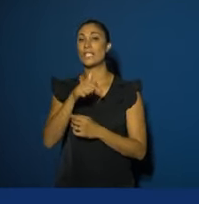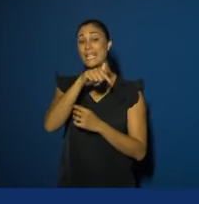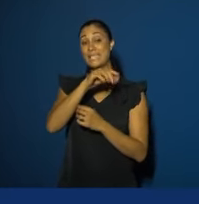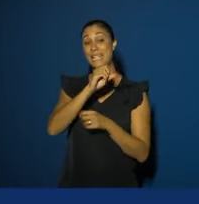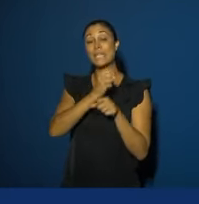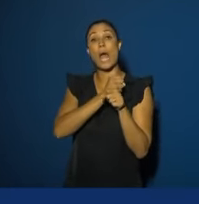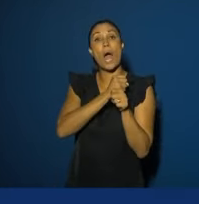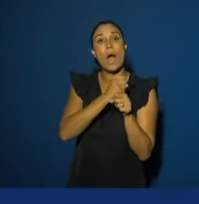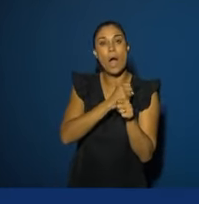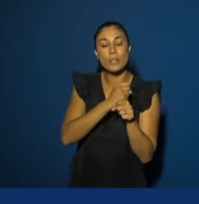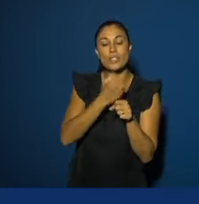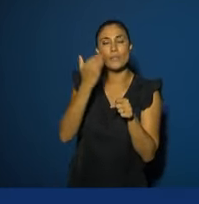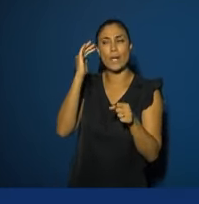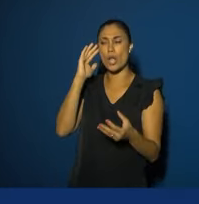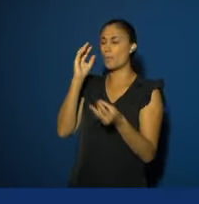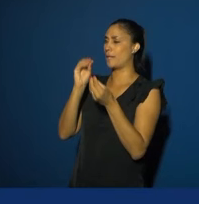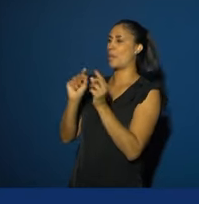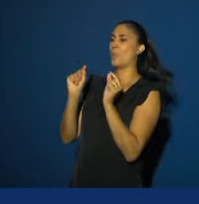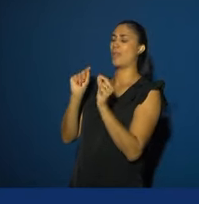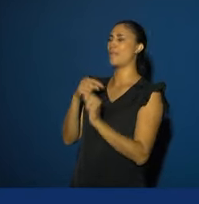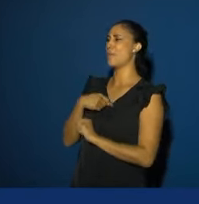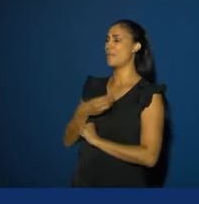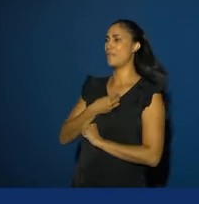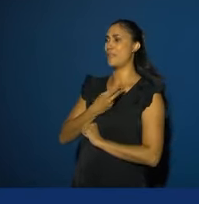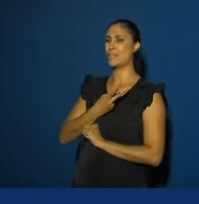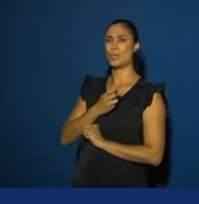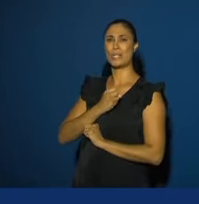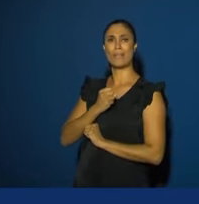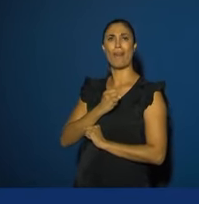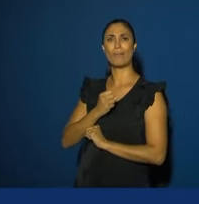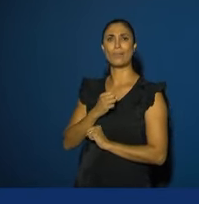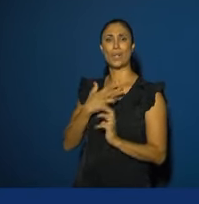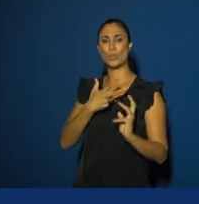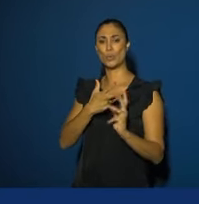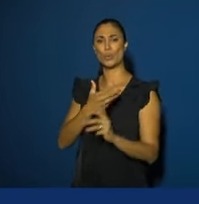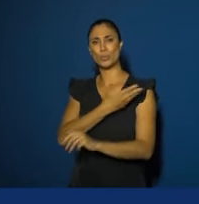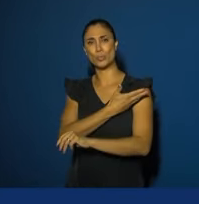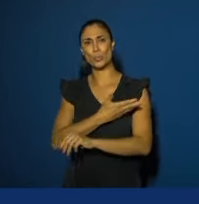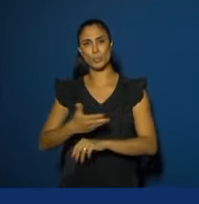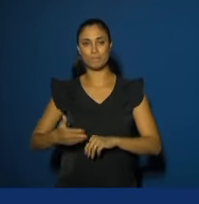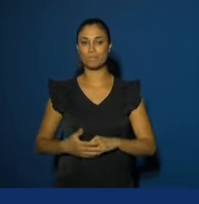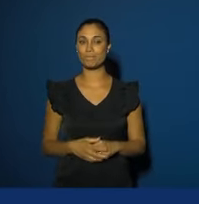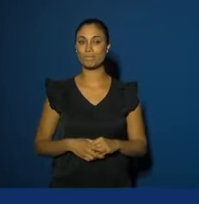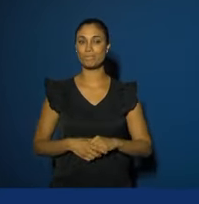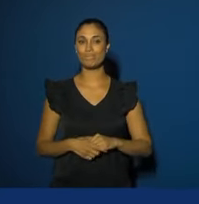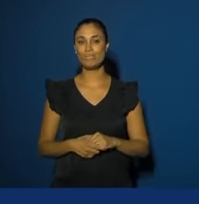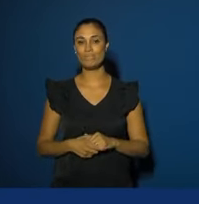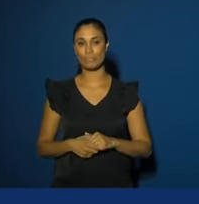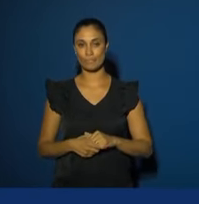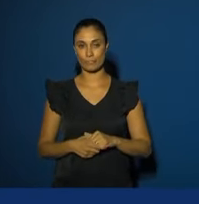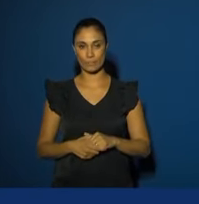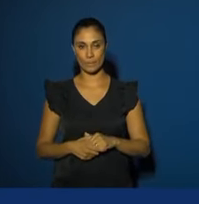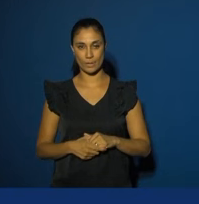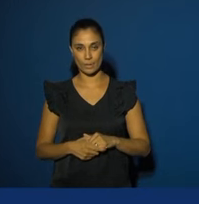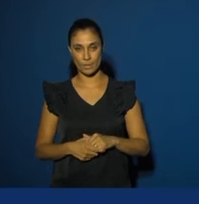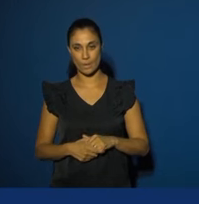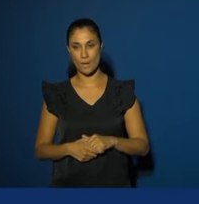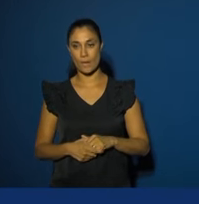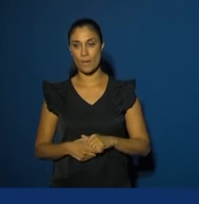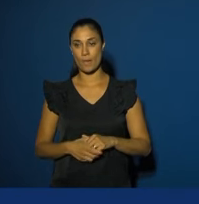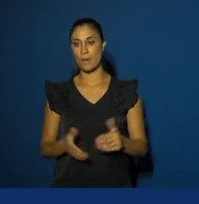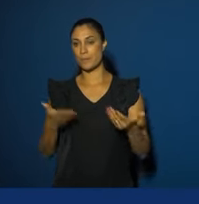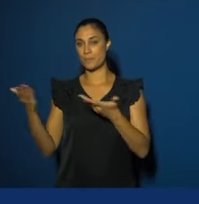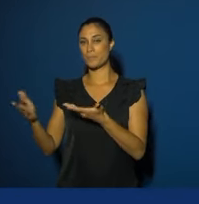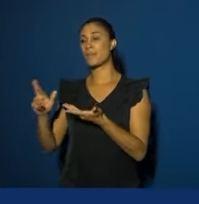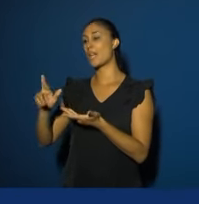70 anos nós vamos entender o que a gente viveu esses do anos em todo sentido não excelente Rafa Passando para você